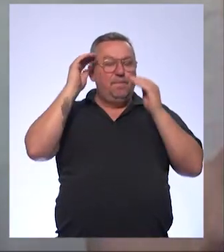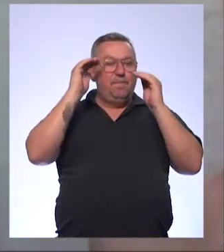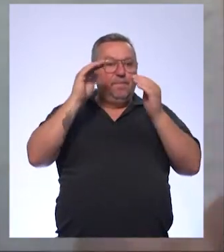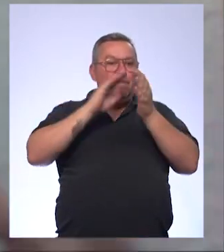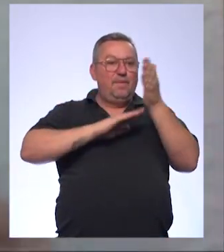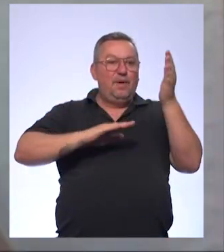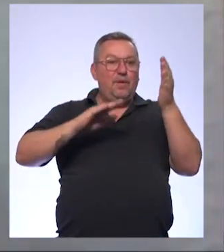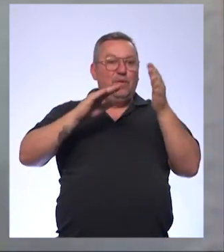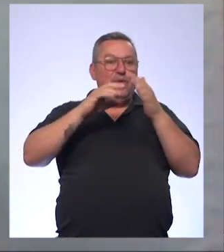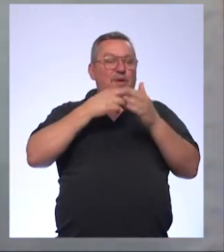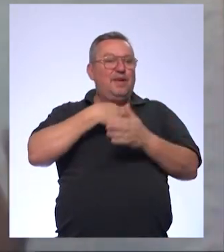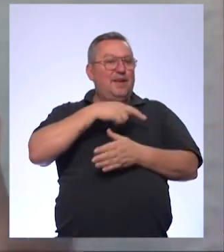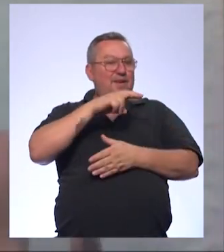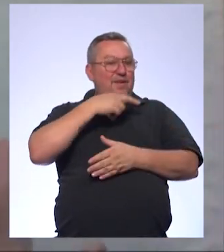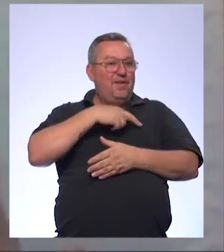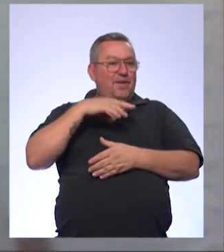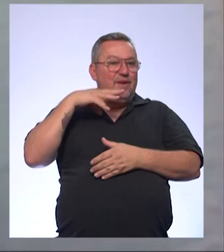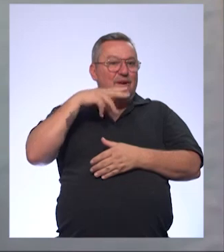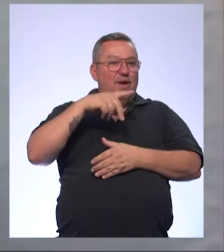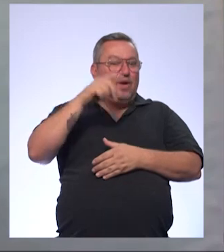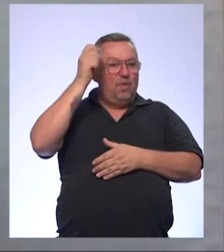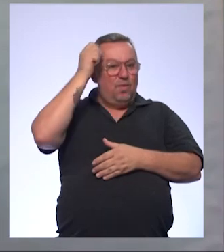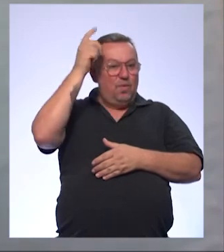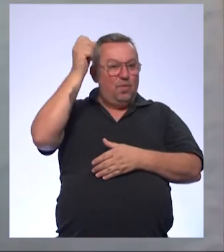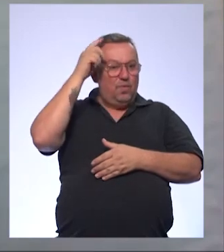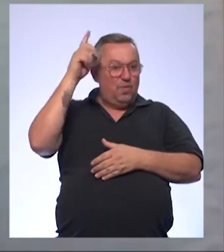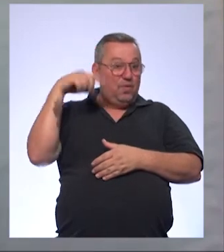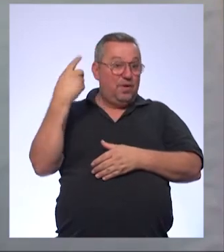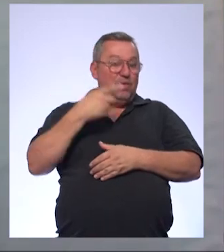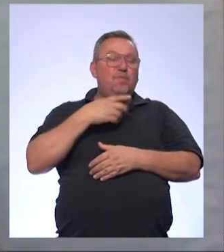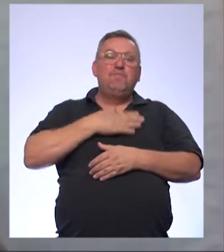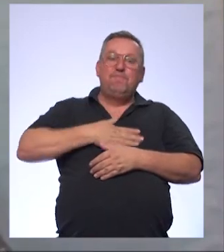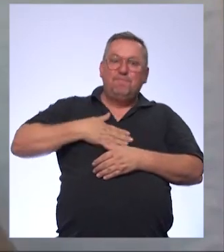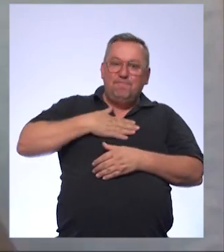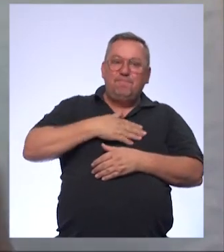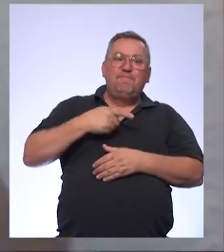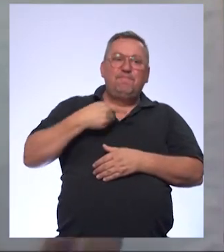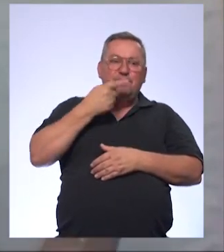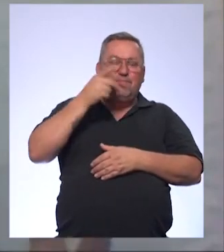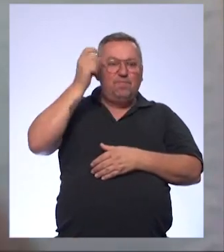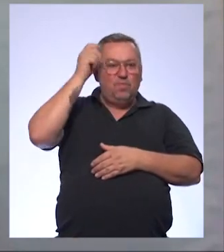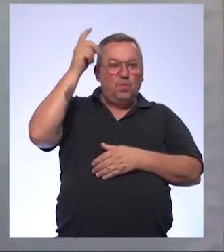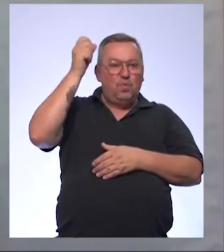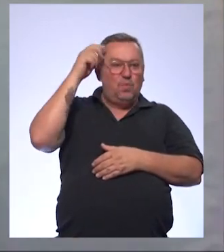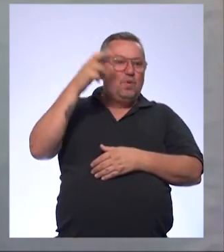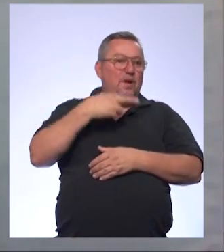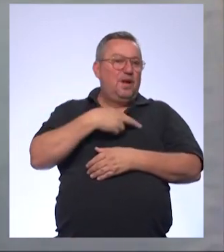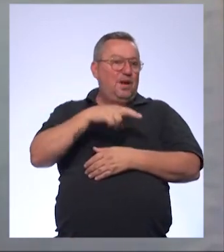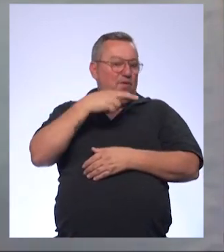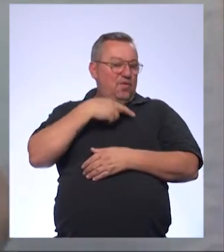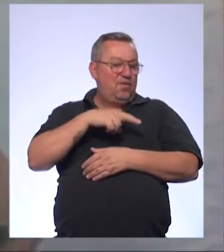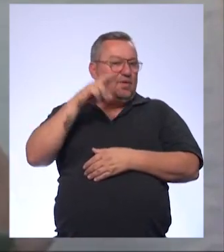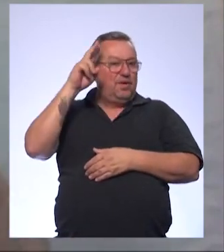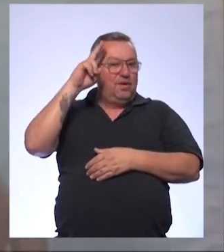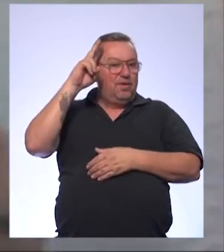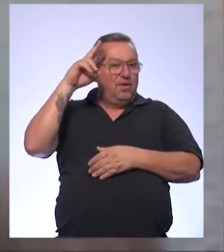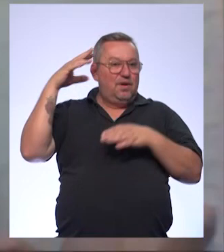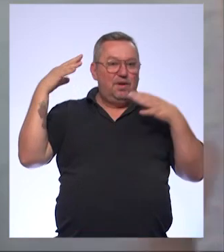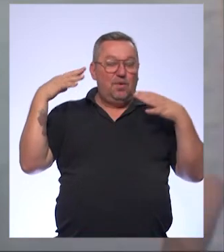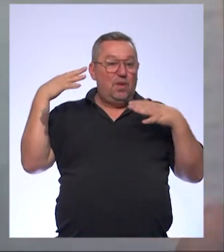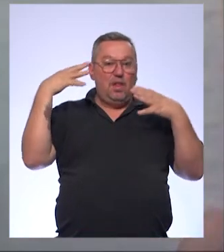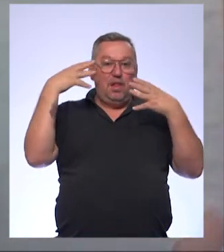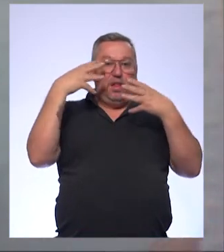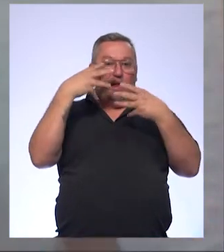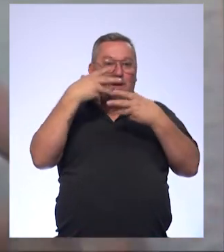as religiões, todas as culturas. Nós amamos falar sobre cultura, sobre religiões, sobre essas histórias tão lindas.